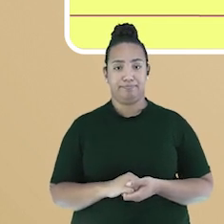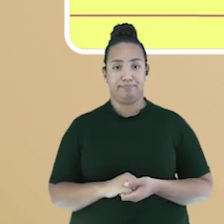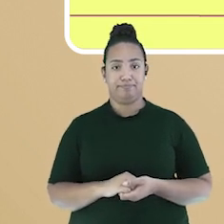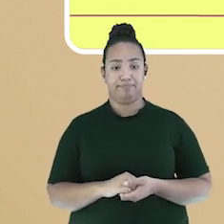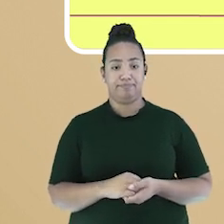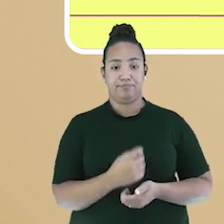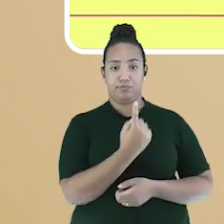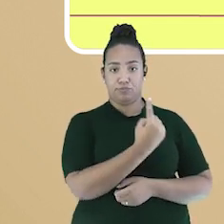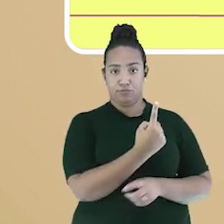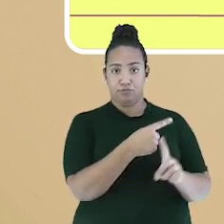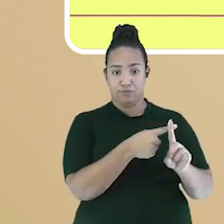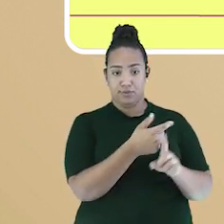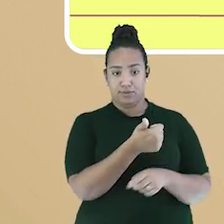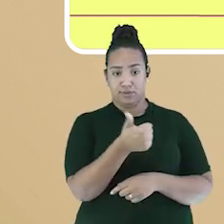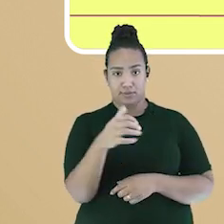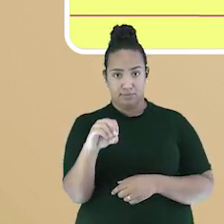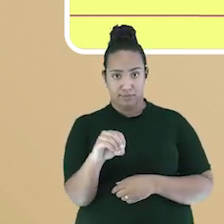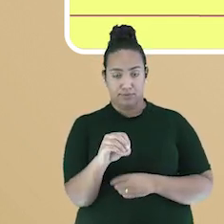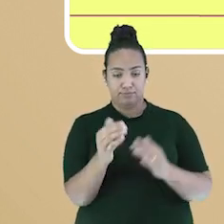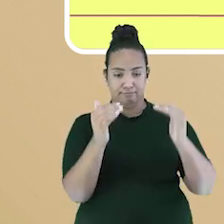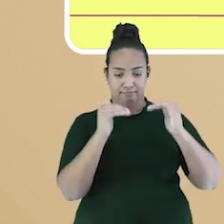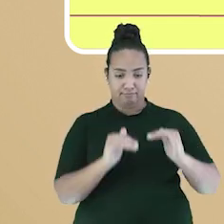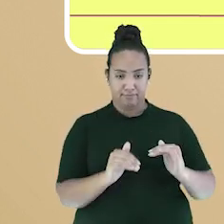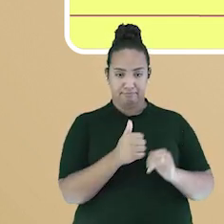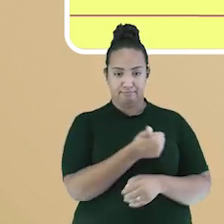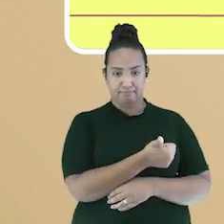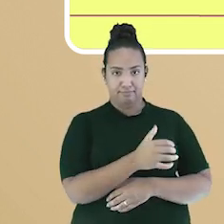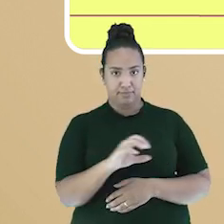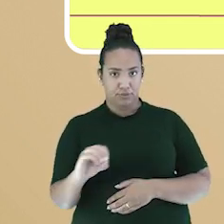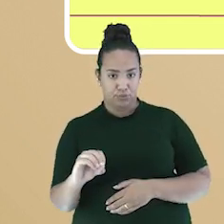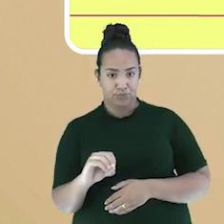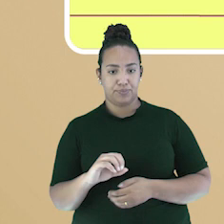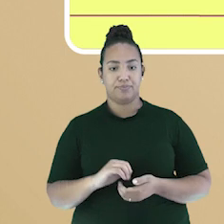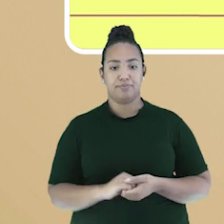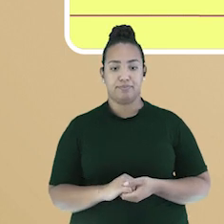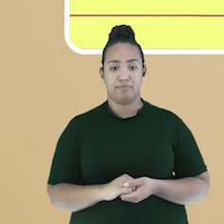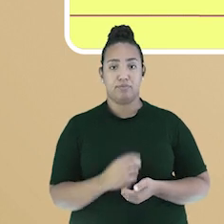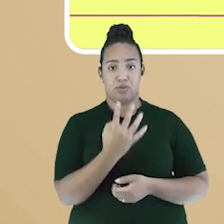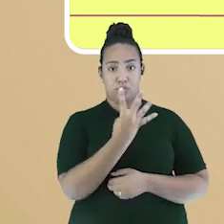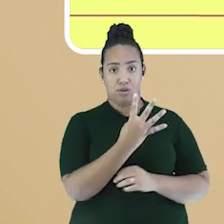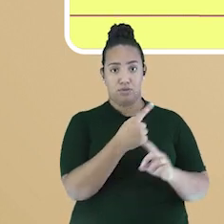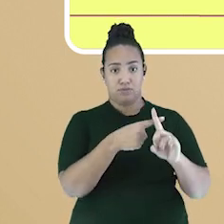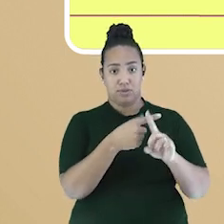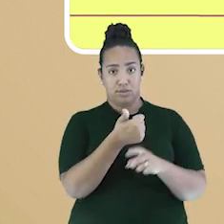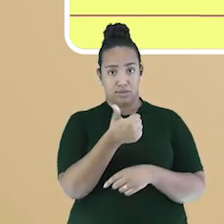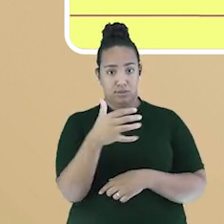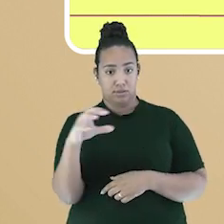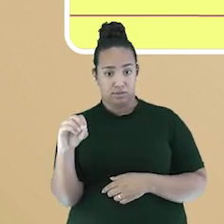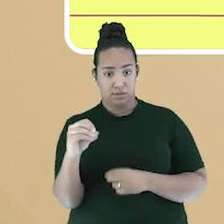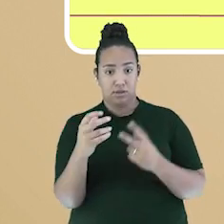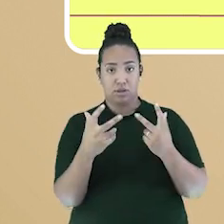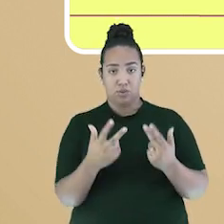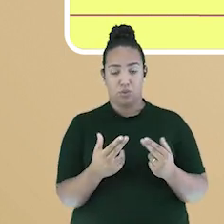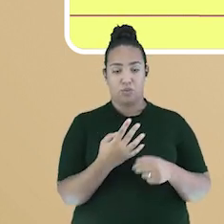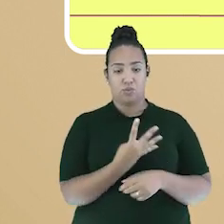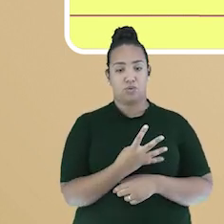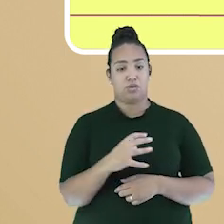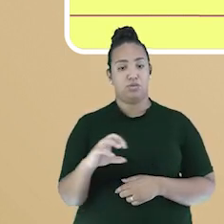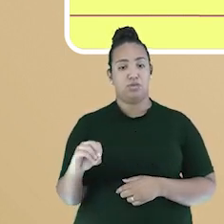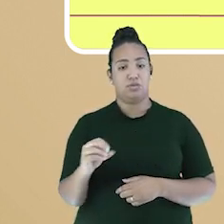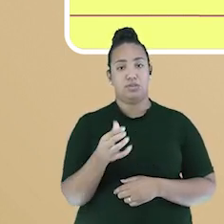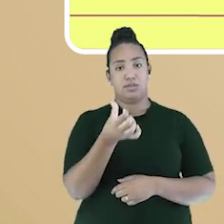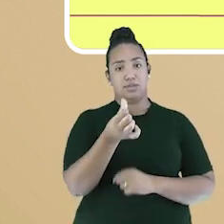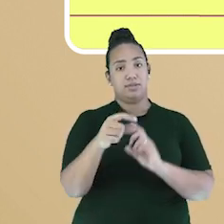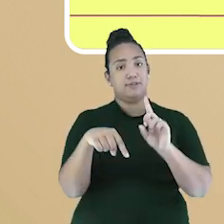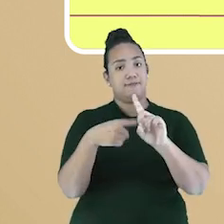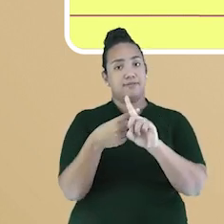um vezes mil é igual a 1000 4 x 100 a 400 e 6 x 10